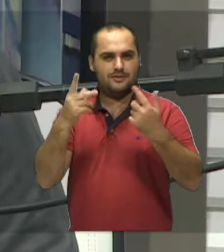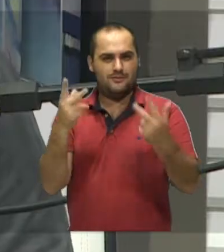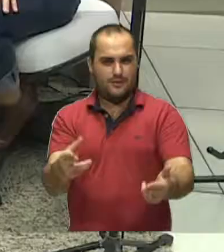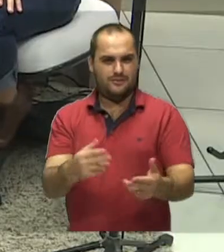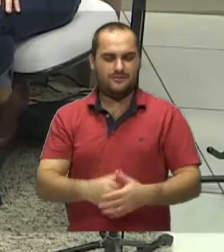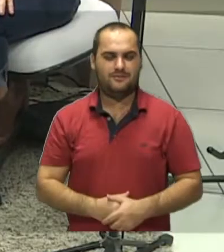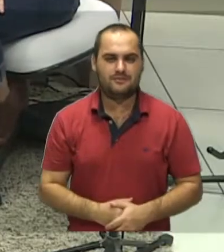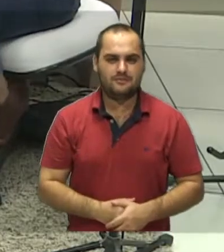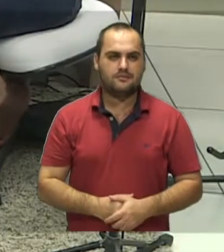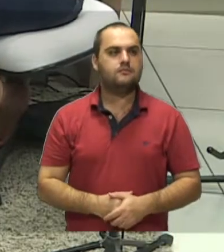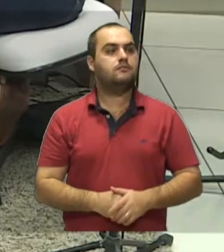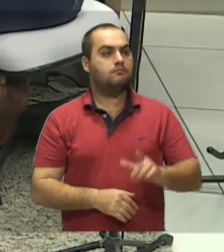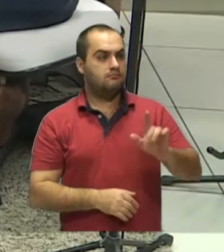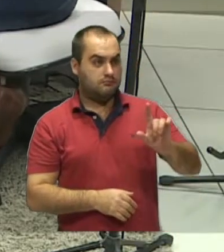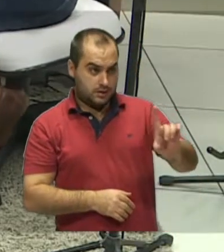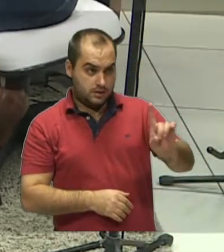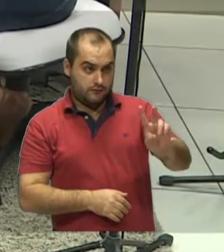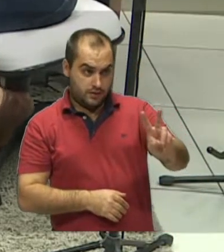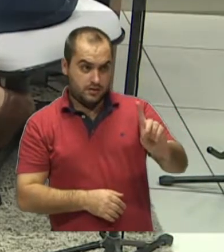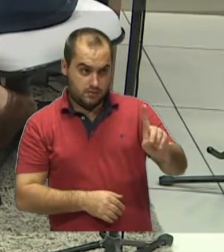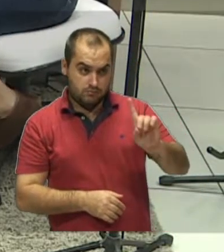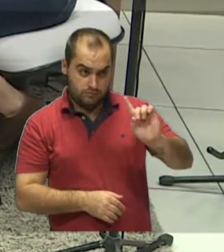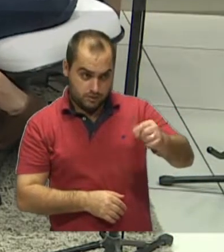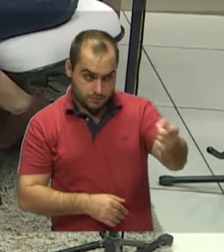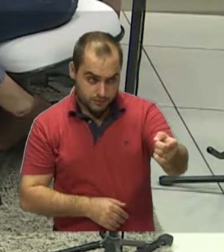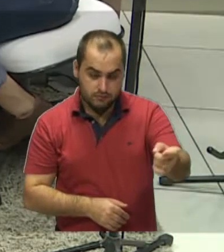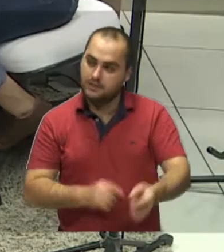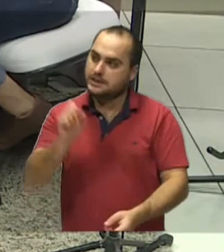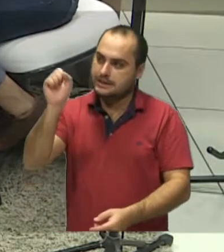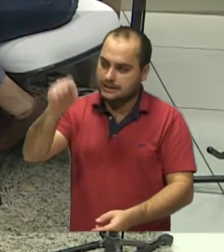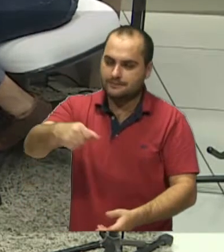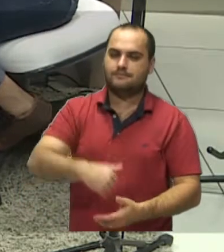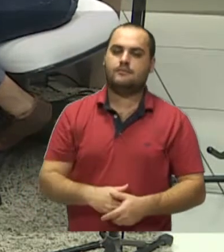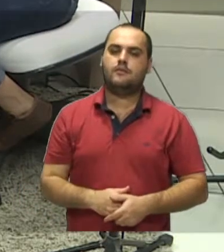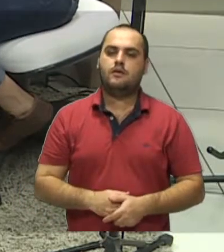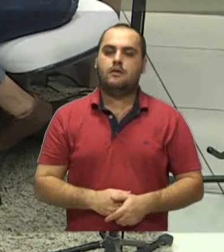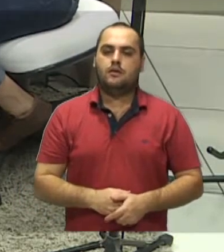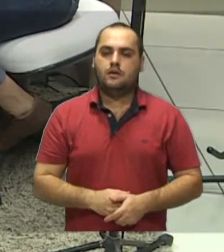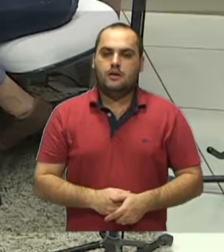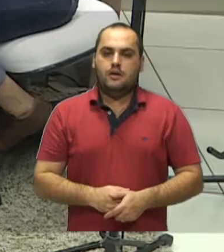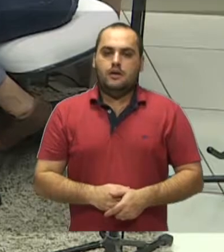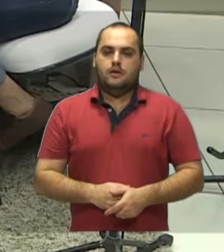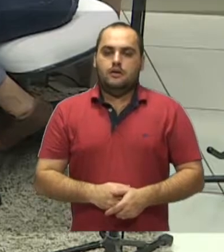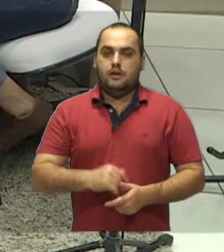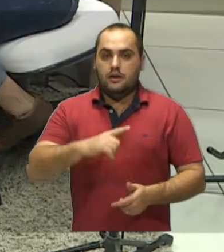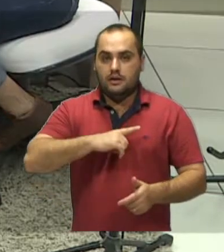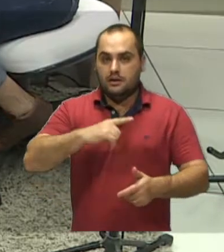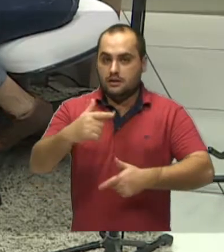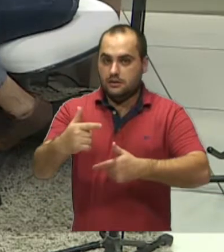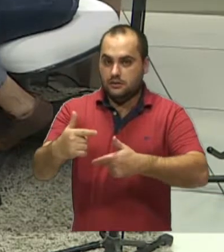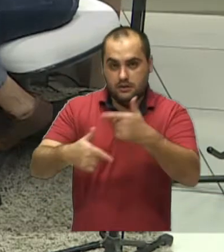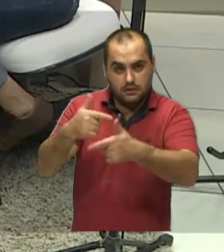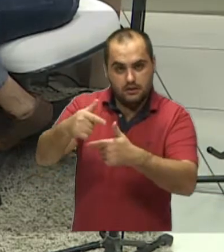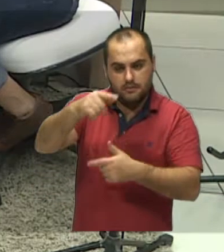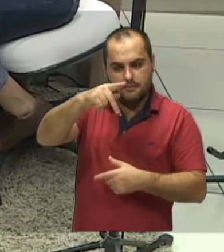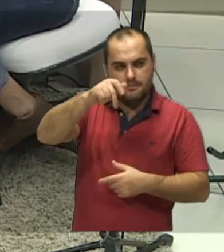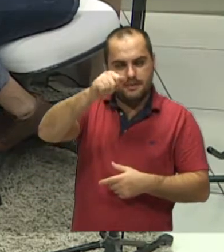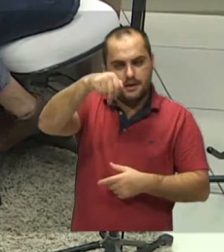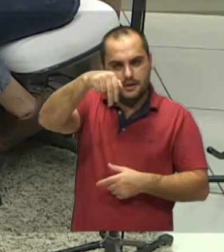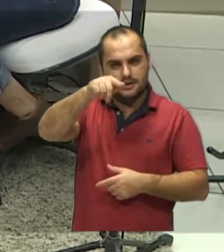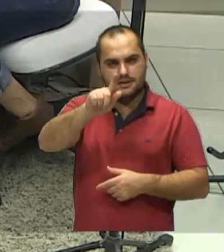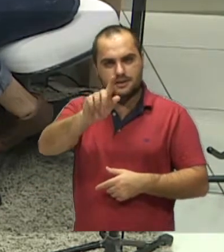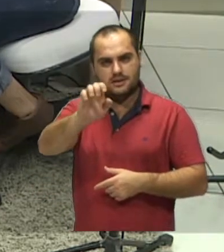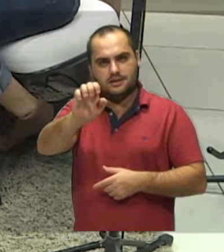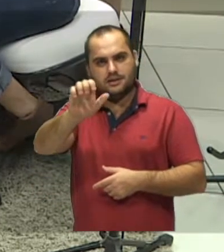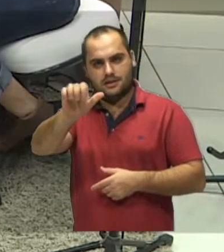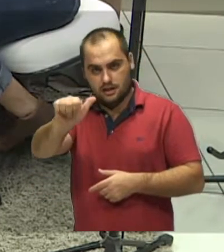logo depois veio o DVD. Veio o DVD. Daí rolou essa oportunidade, a gente mandou um projeto, foi pela Pangeia, produtora, o Lalo e o Beto